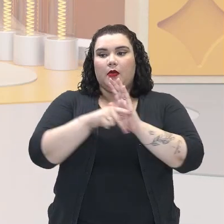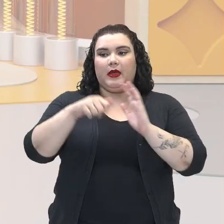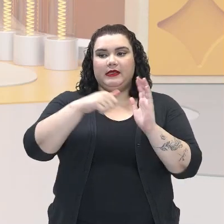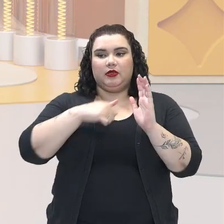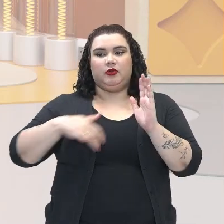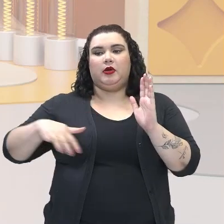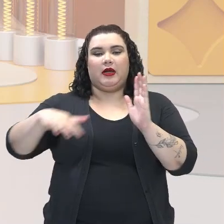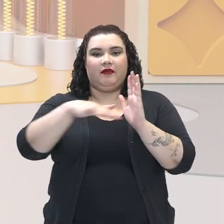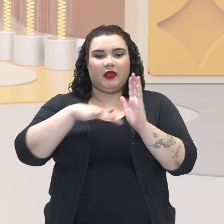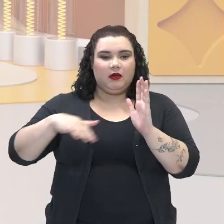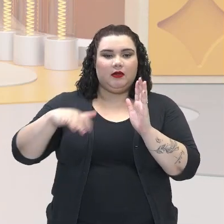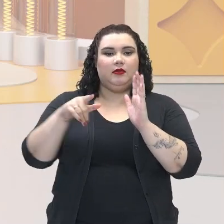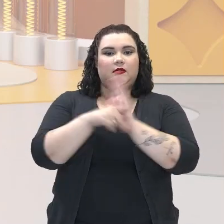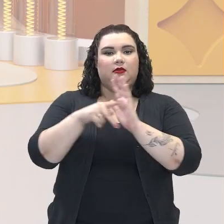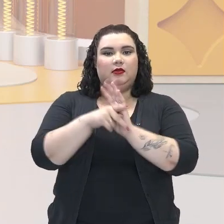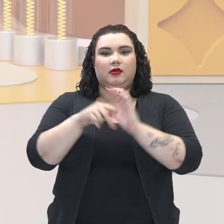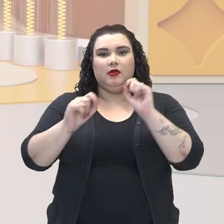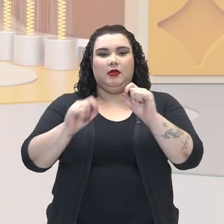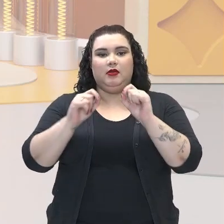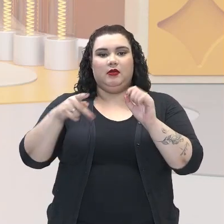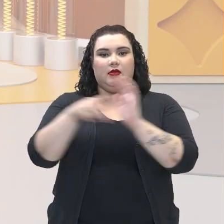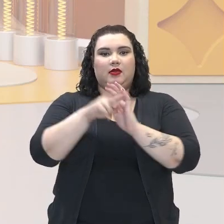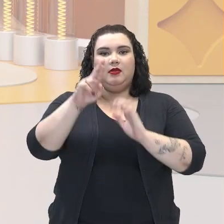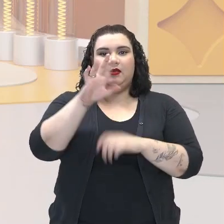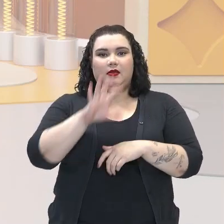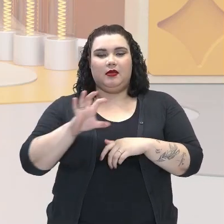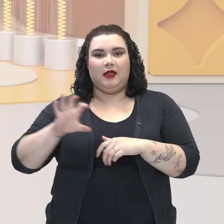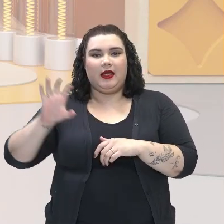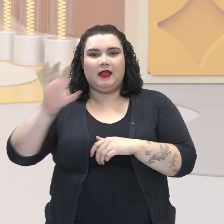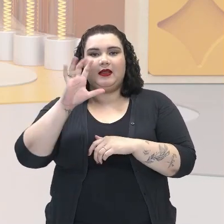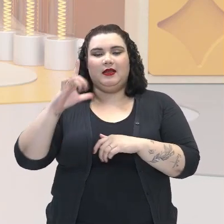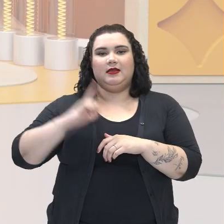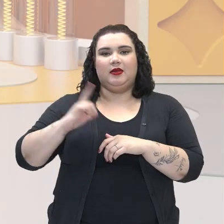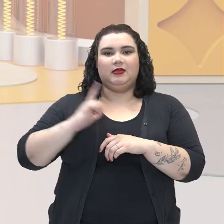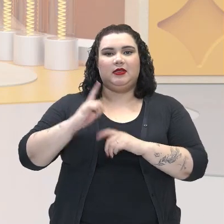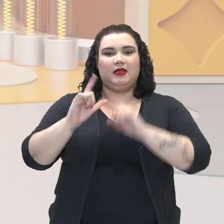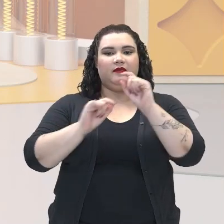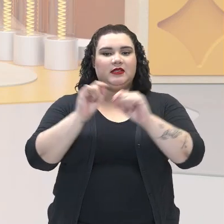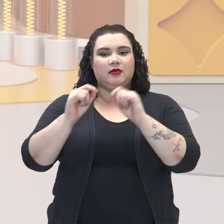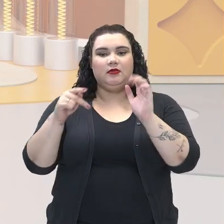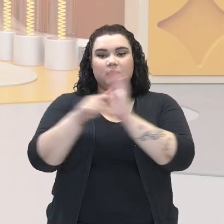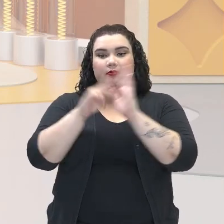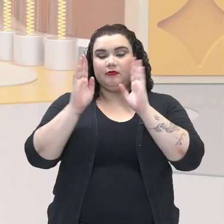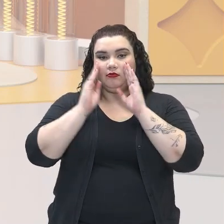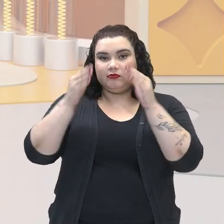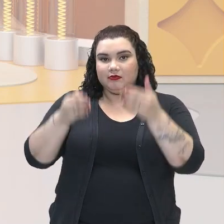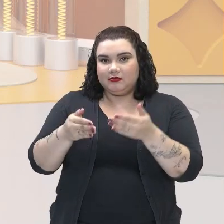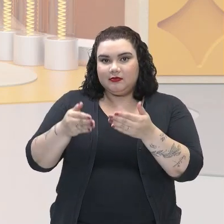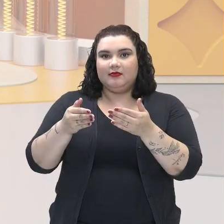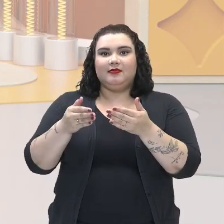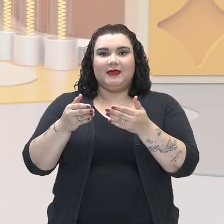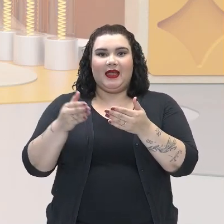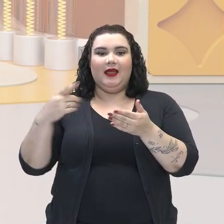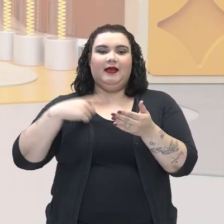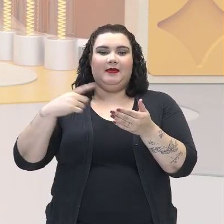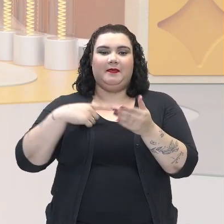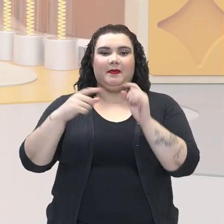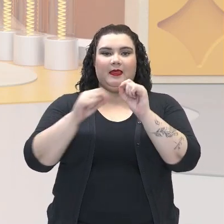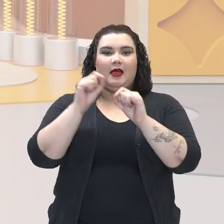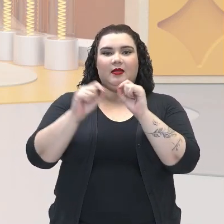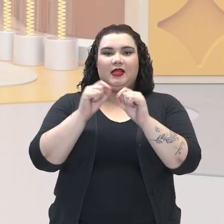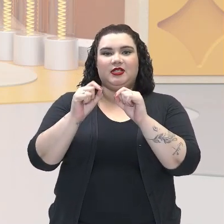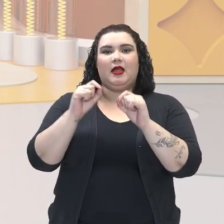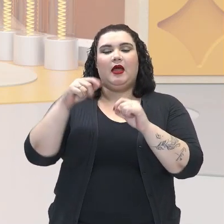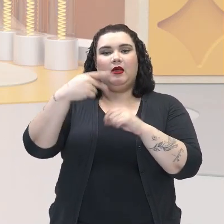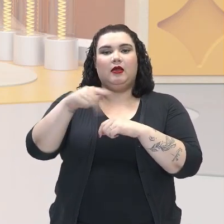além dos idiomas locais, regionais, específicos das etnias, né, acabaram agregando um idioma europeu na sua fala,